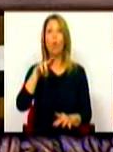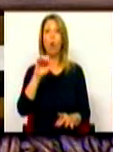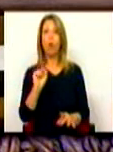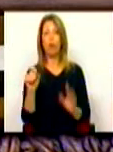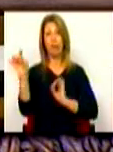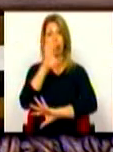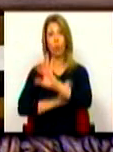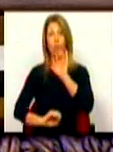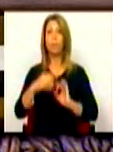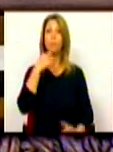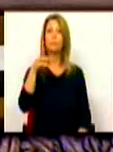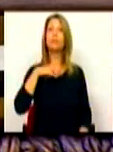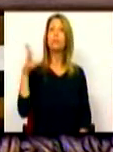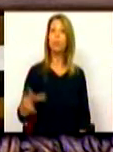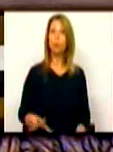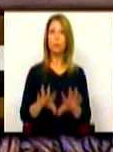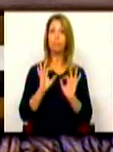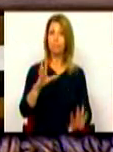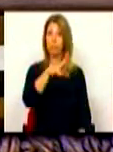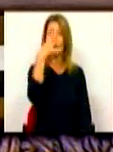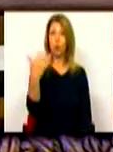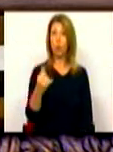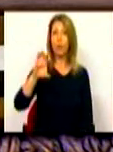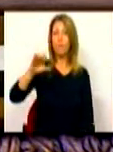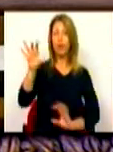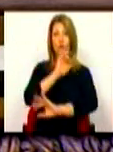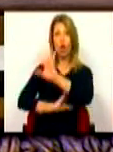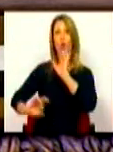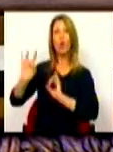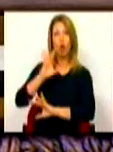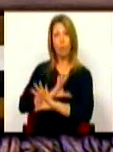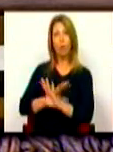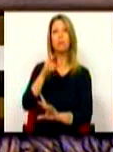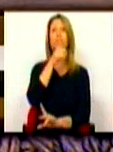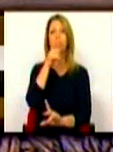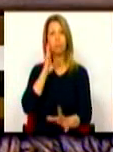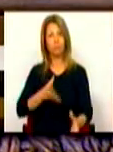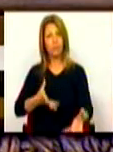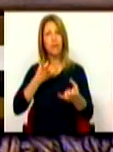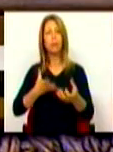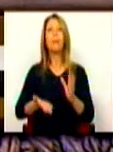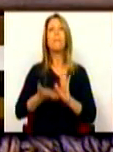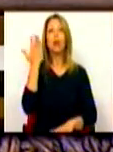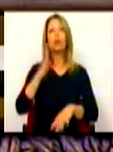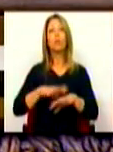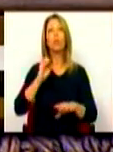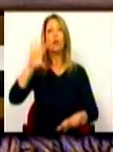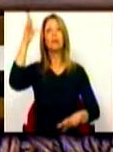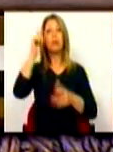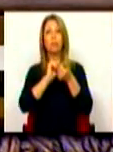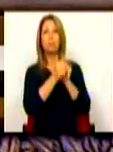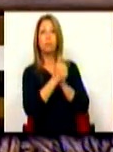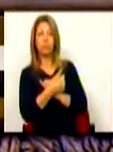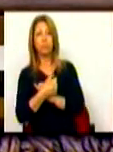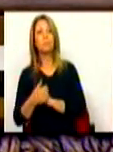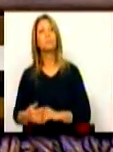consideram Portugal como o segundo país europeu mais comprometido com o combate às alterações climáticas. É preciso